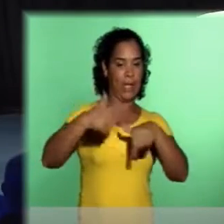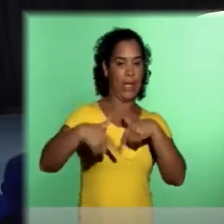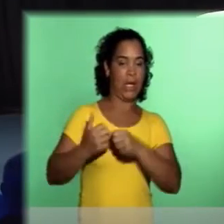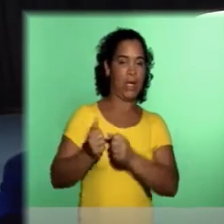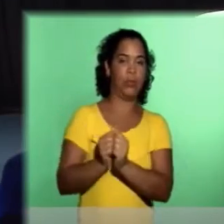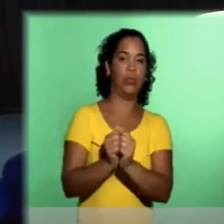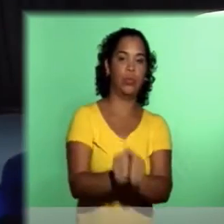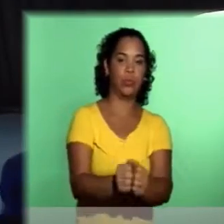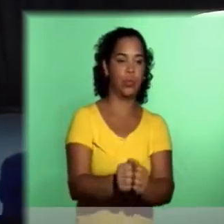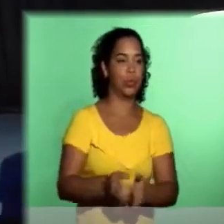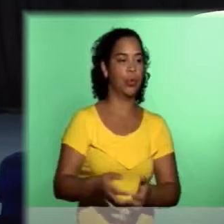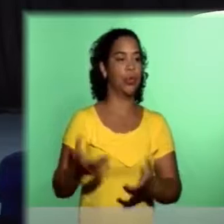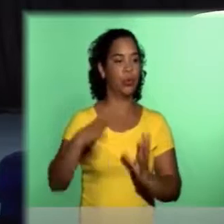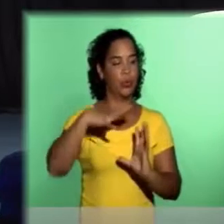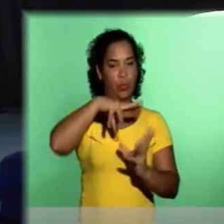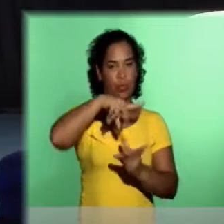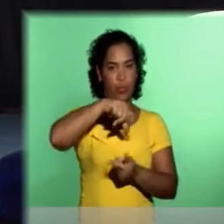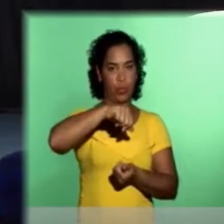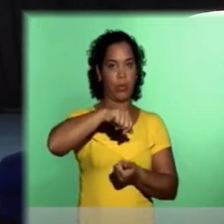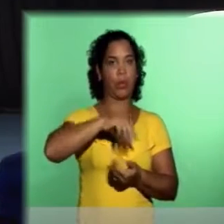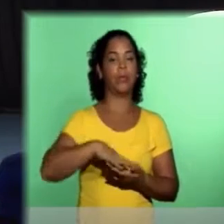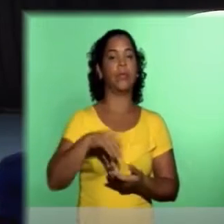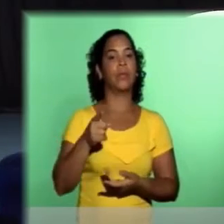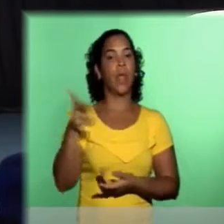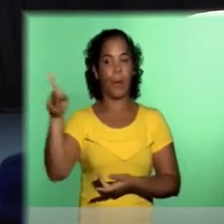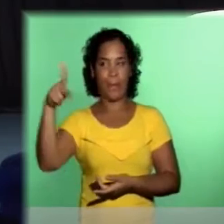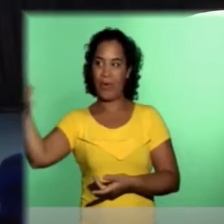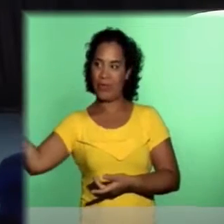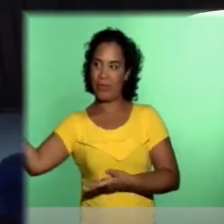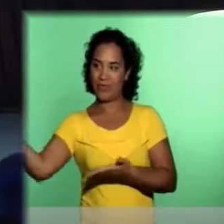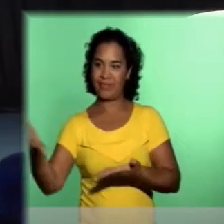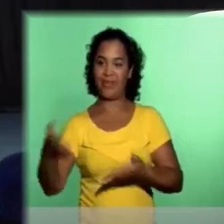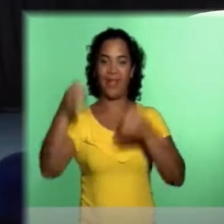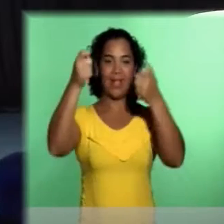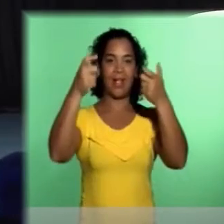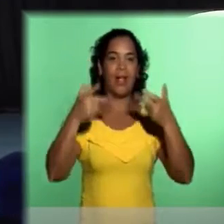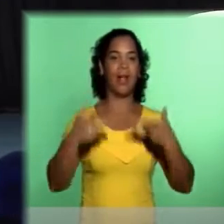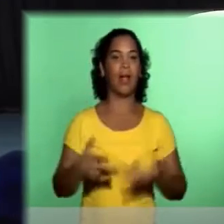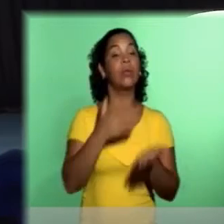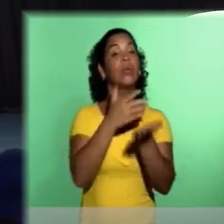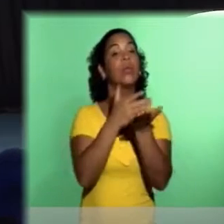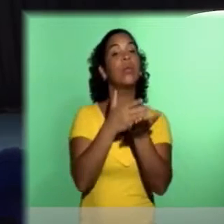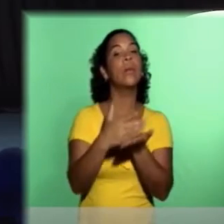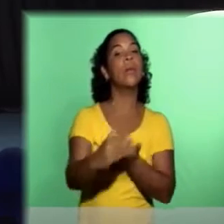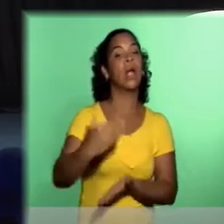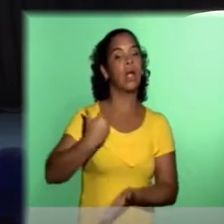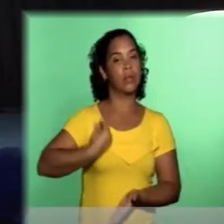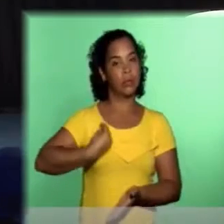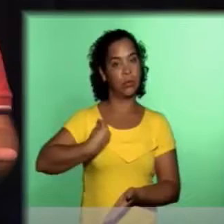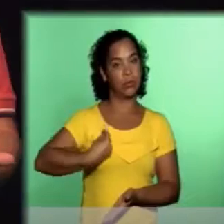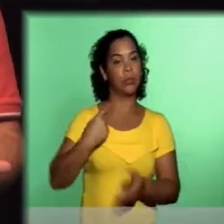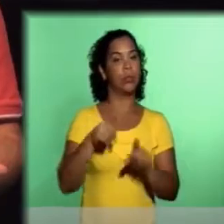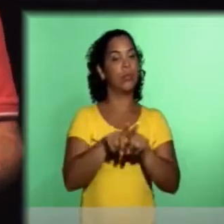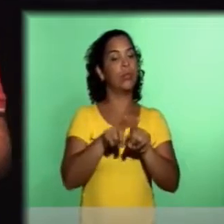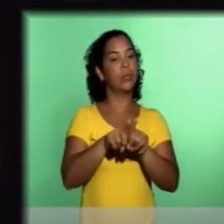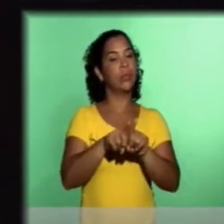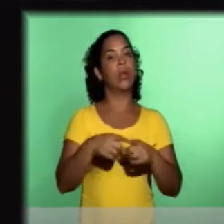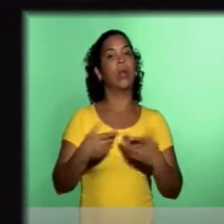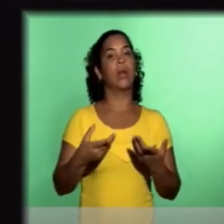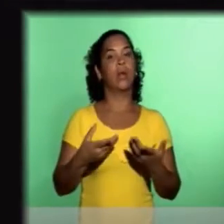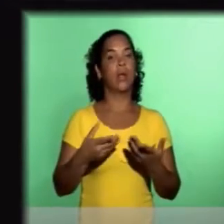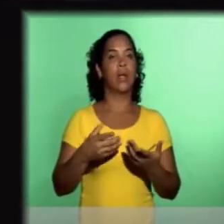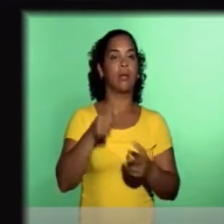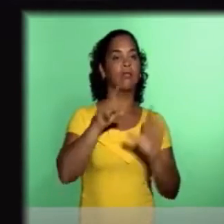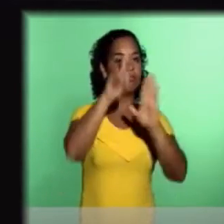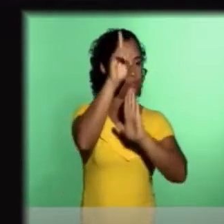Então, o professor Rodolfo citou o processo de Jomtien. Para Dakar, a UNDIME começa a participar da campanha nacional pelo direito à educação, que é